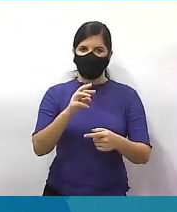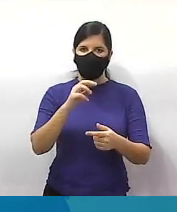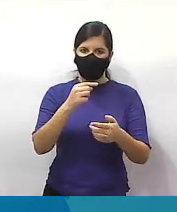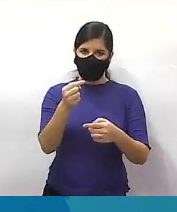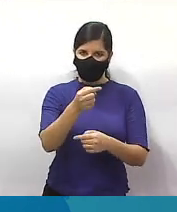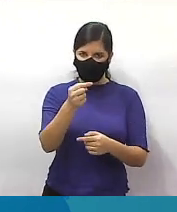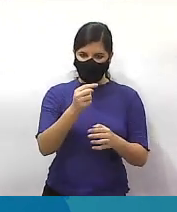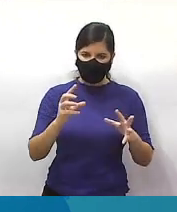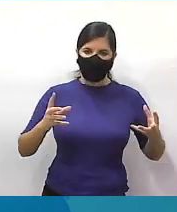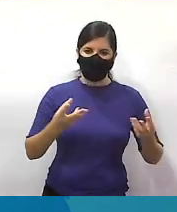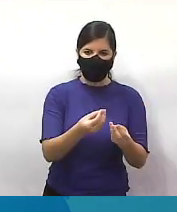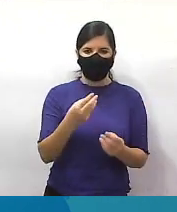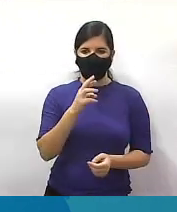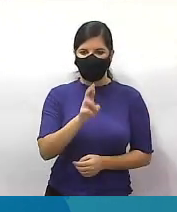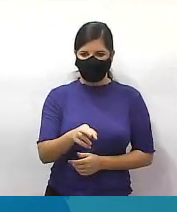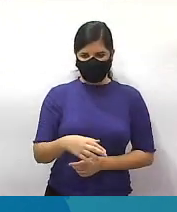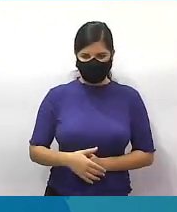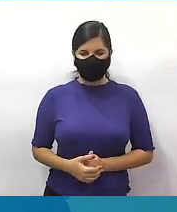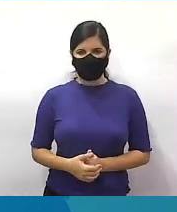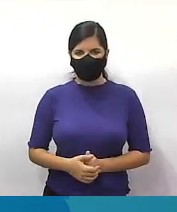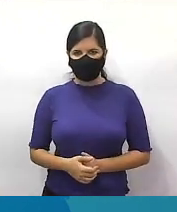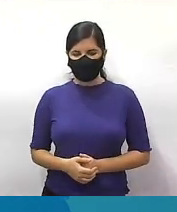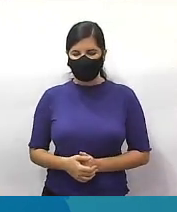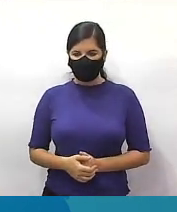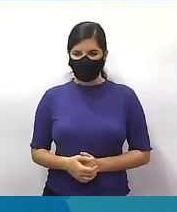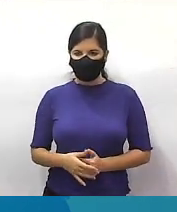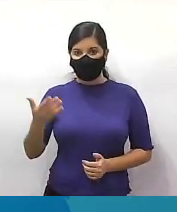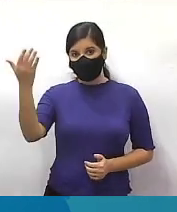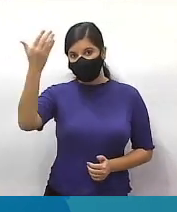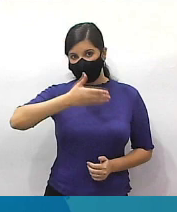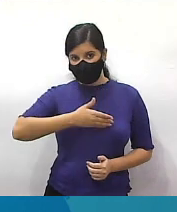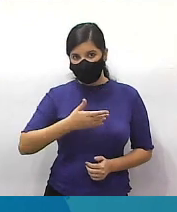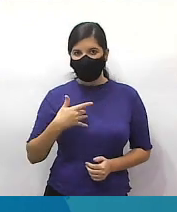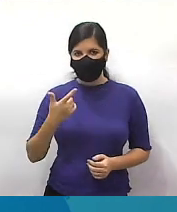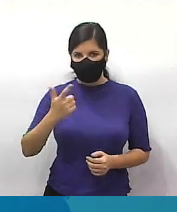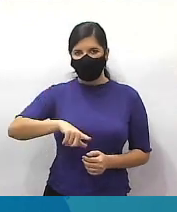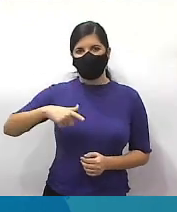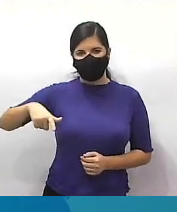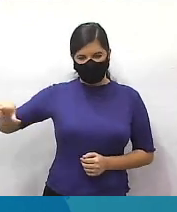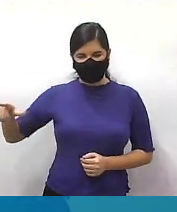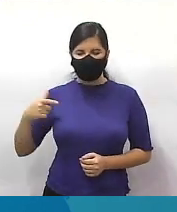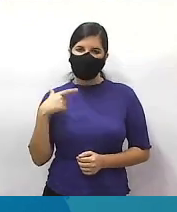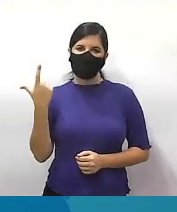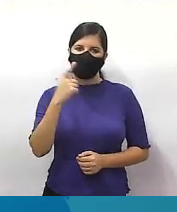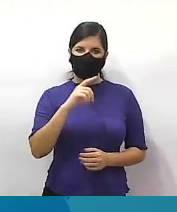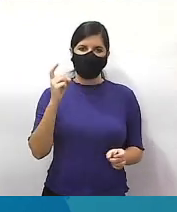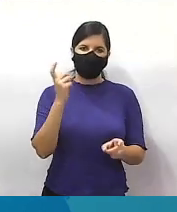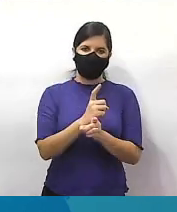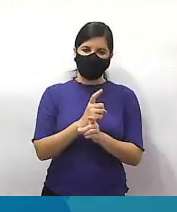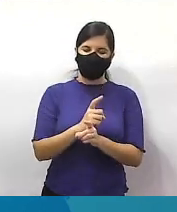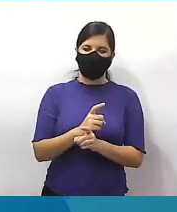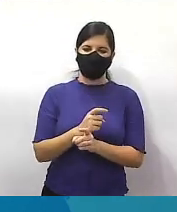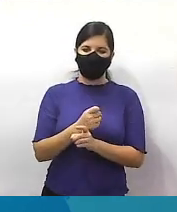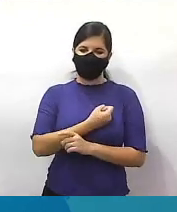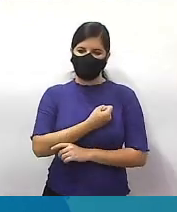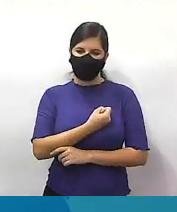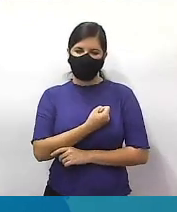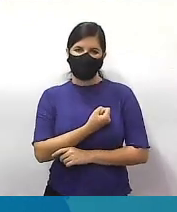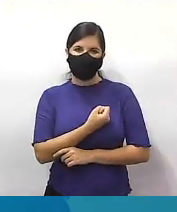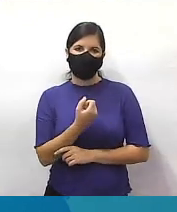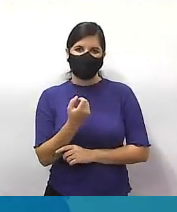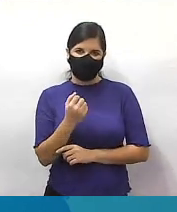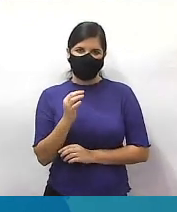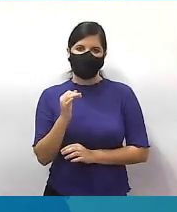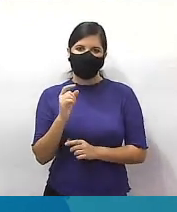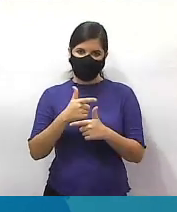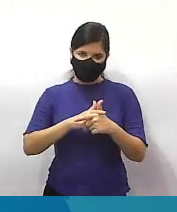restantes que não entraram nessa multiplicação. Fazendo isso, posso repetir várias vezes até encontrar o valor que eu acho